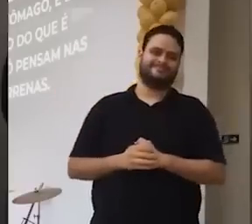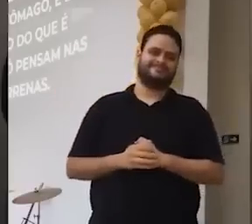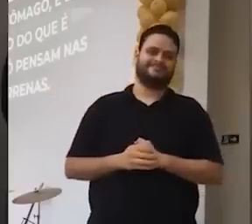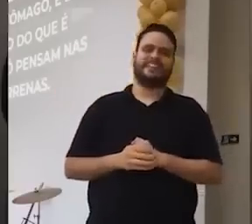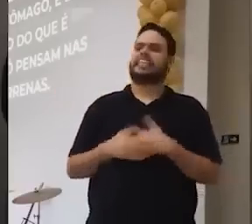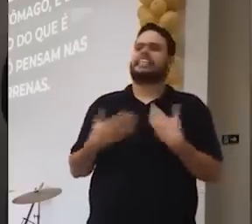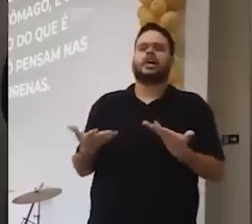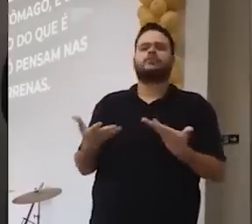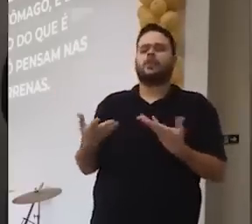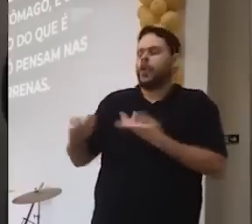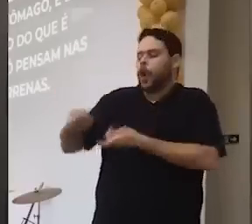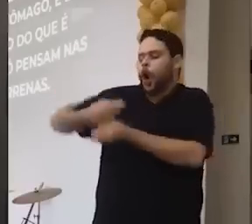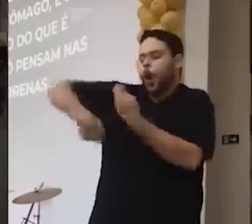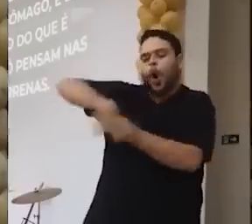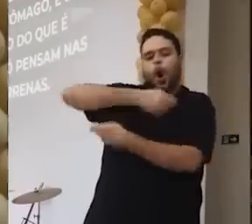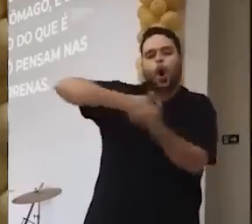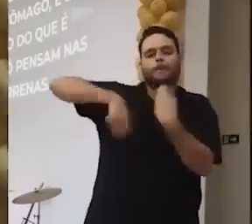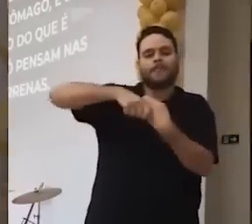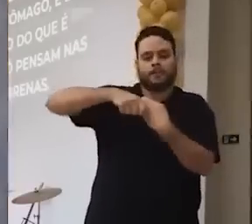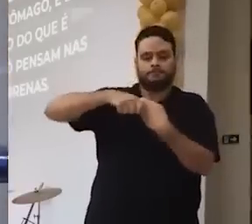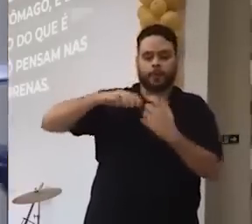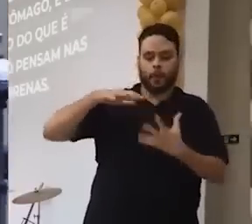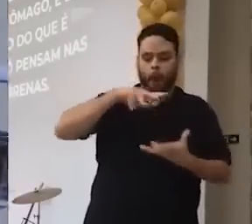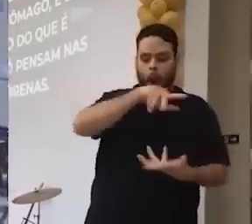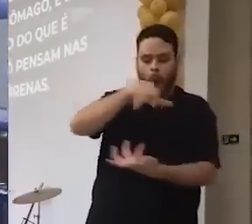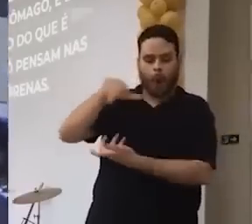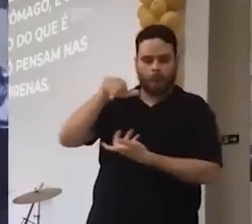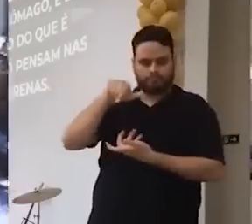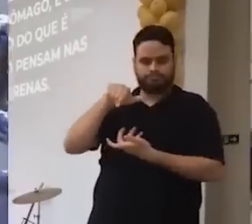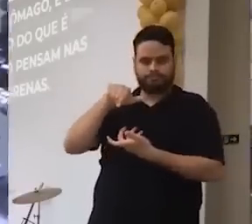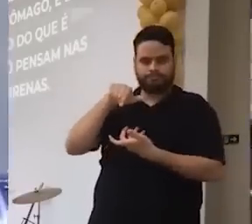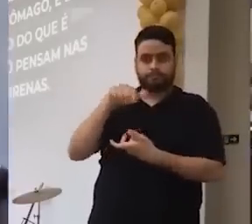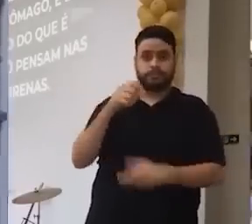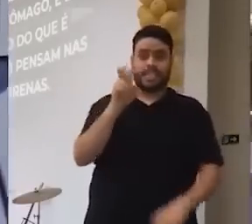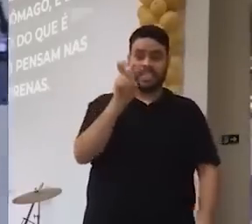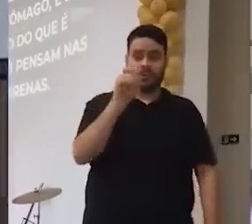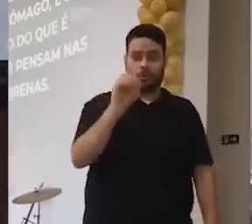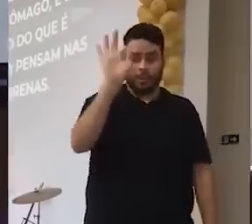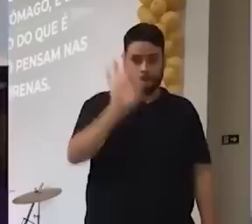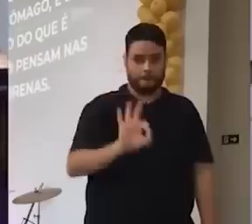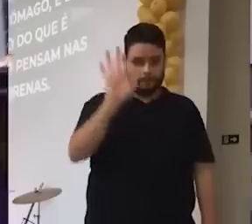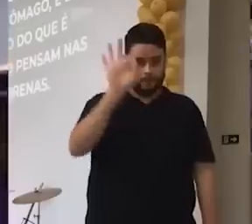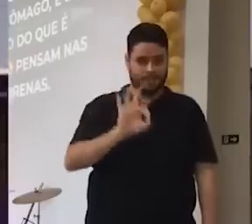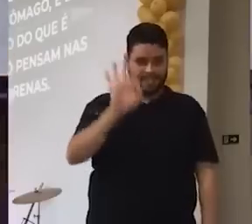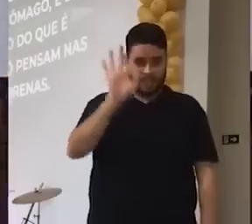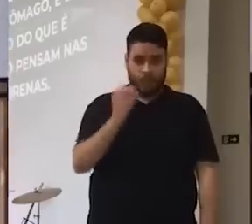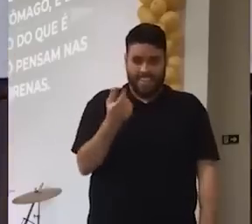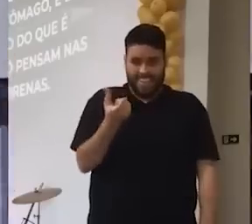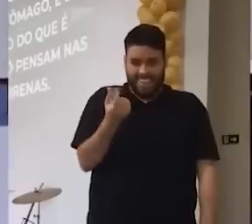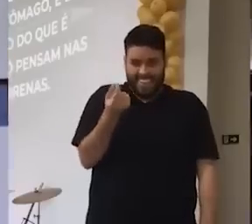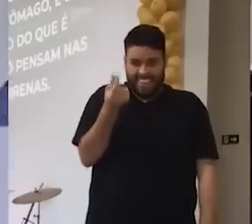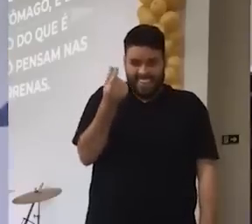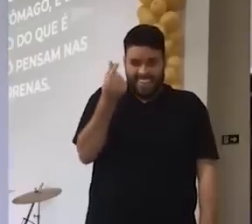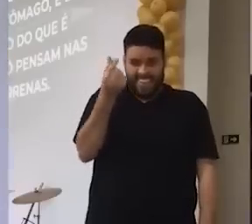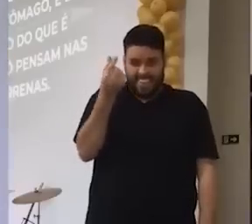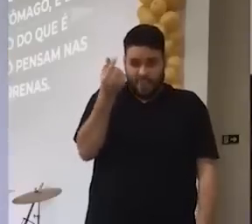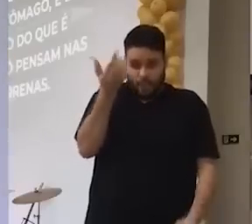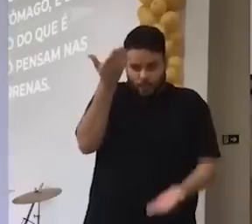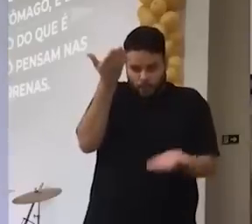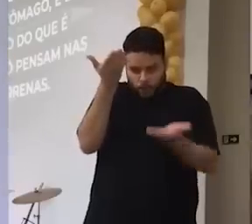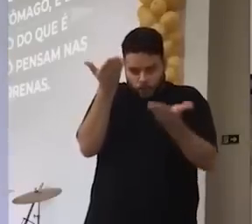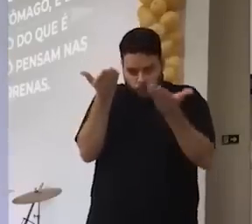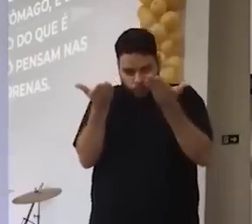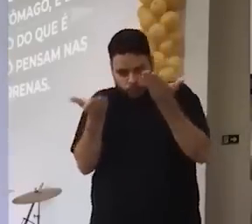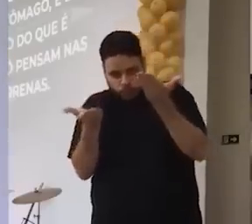Nessa economia global, mais de 50% da riqueza do planeta está nas mãos de pouco mais de